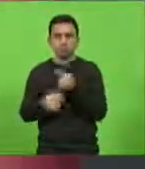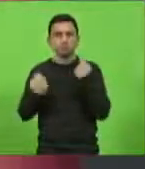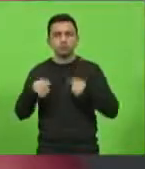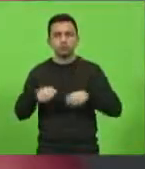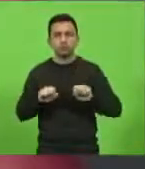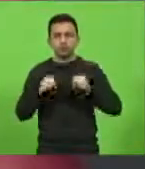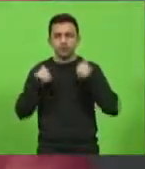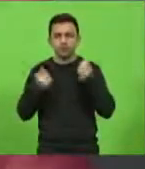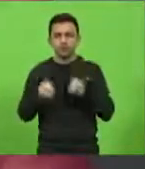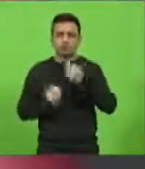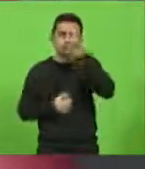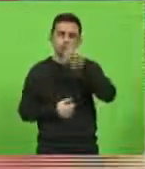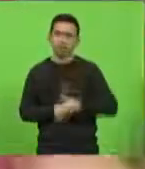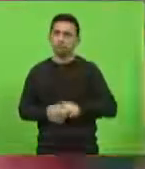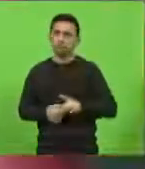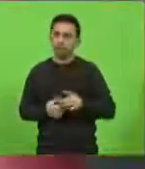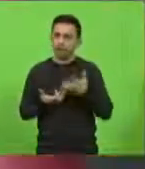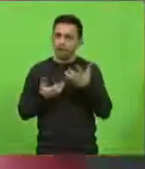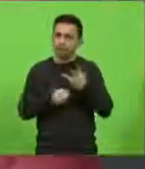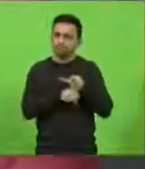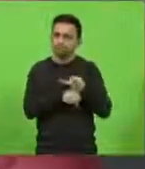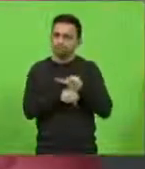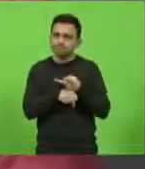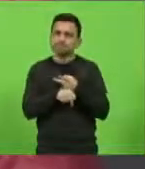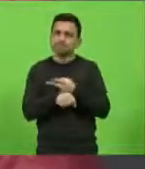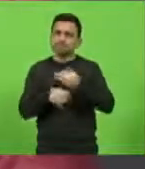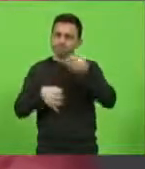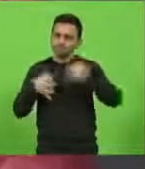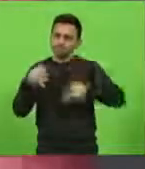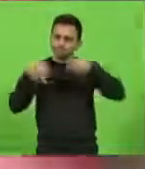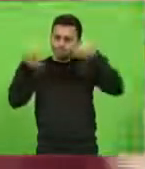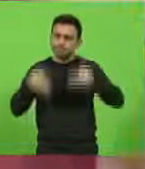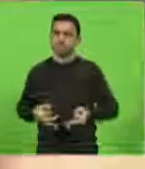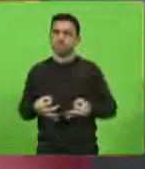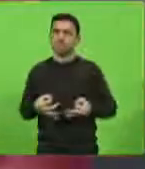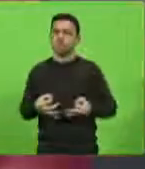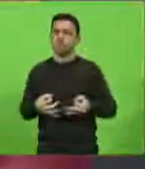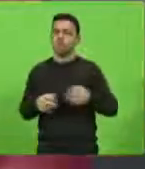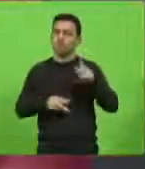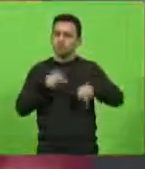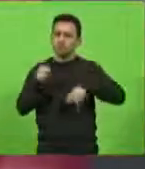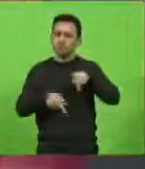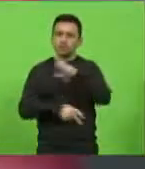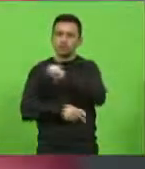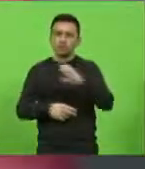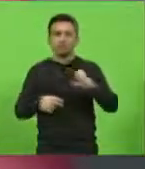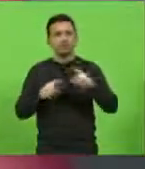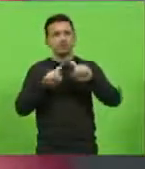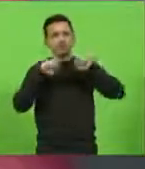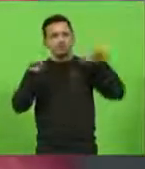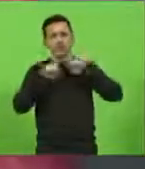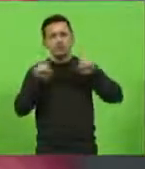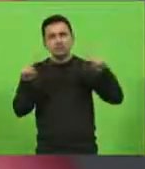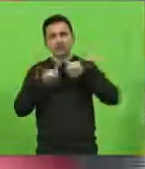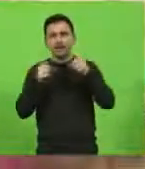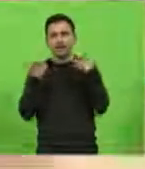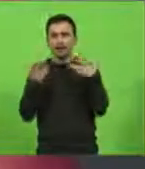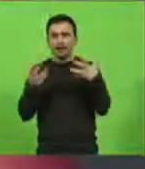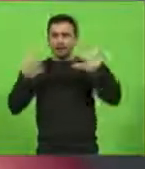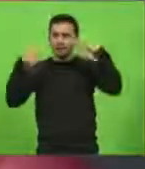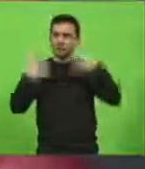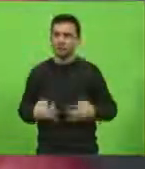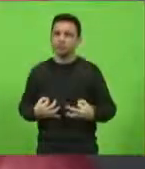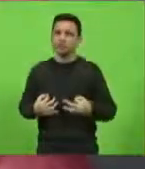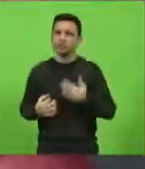direito o que buscando a justiça e é isso que buscamos aqui ó com as referências o povo Catarinense e clama Por Justiça senhores